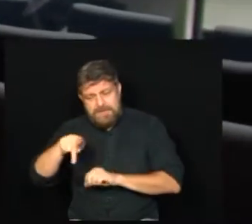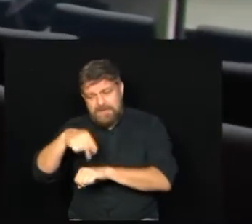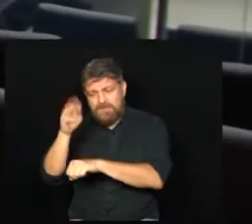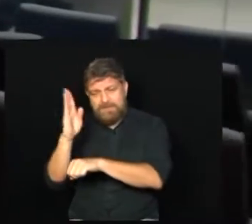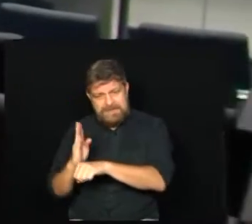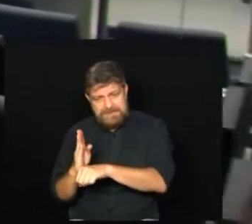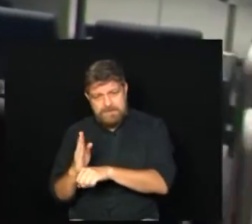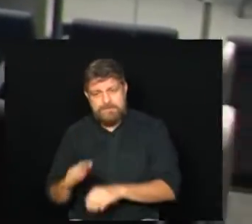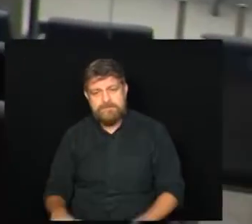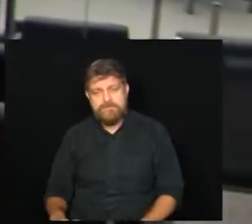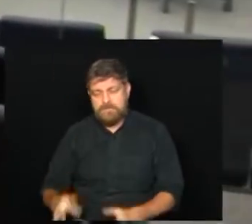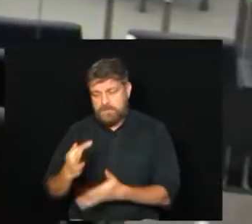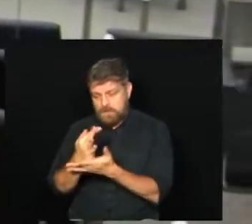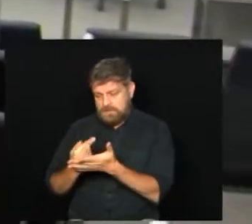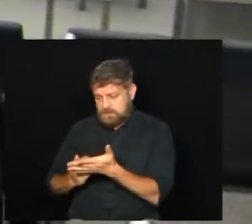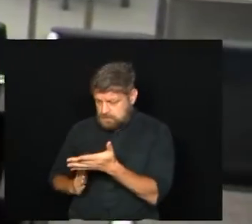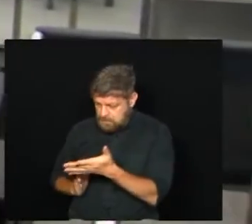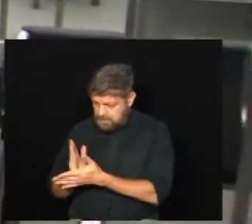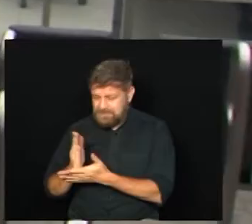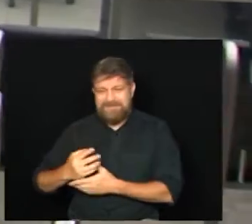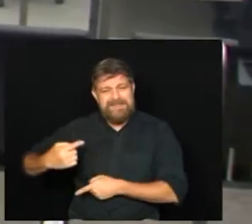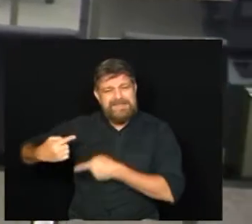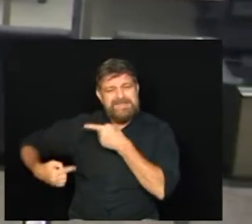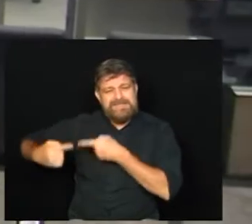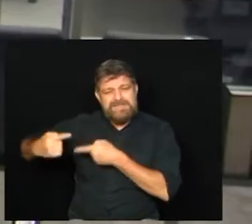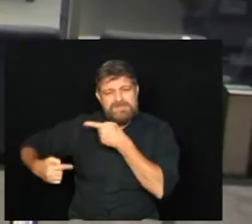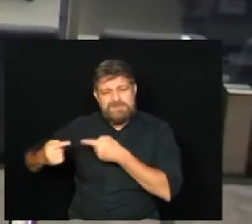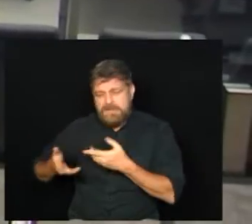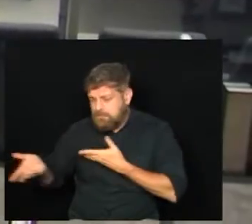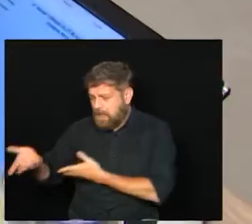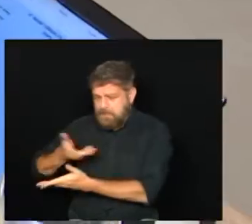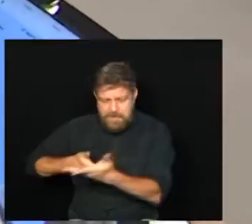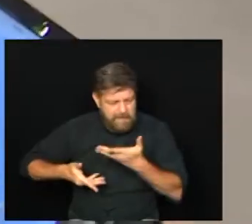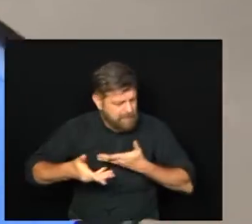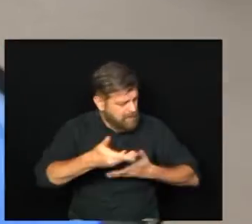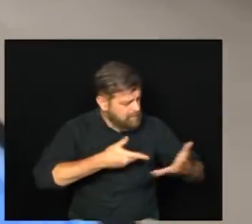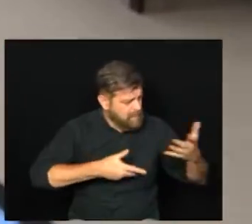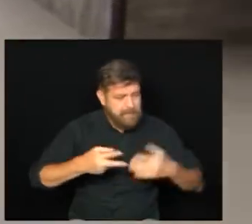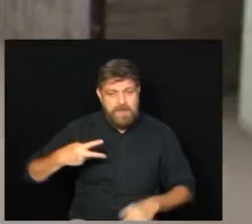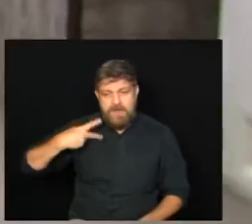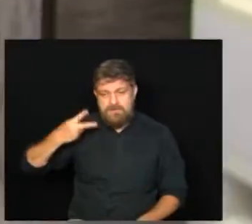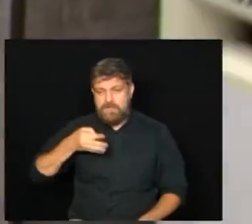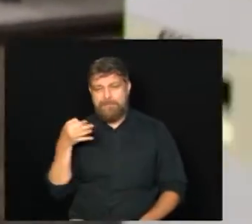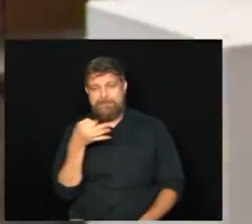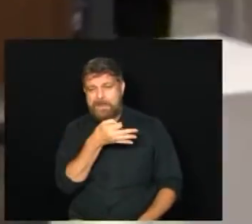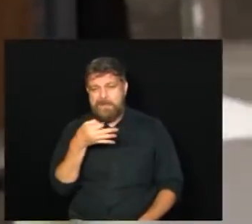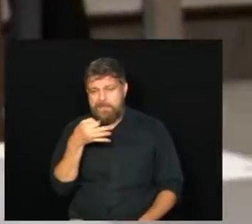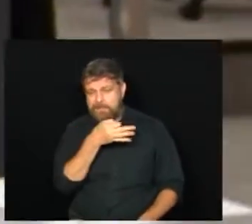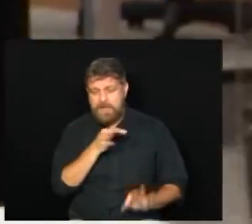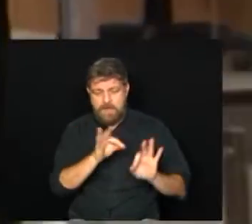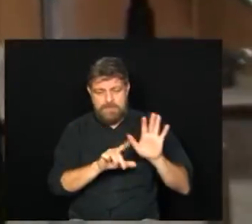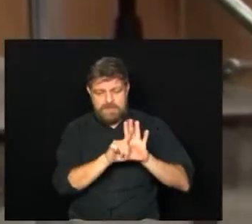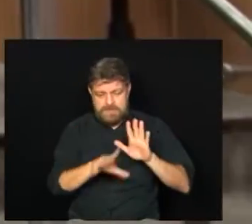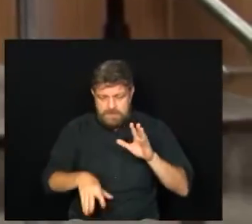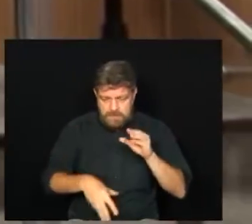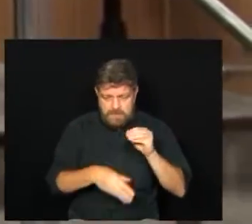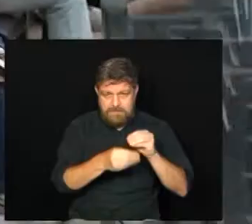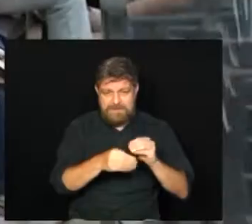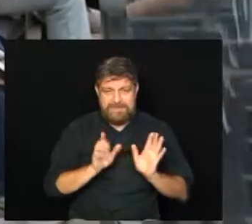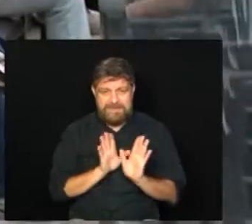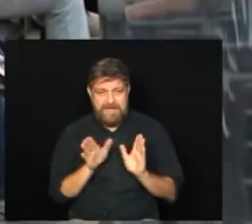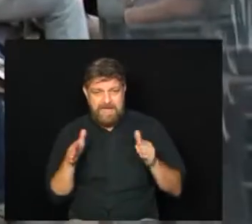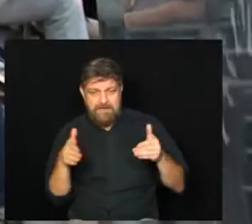texto foi aprovado após amplas discussões entre os parlamentares. O projeto, que complementa outros com foco